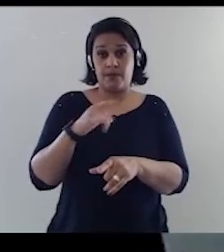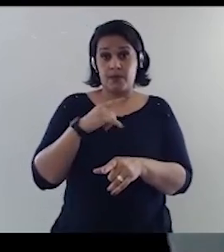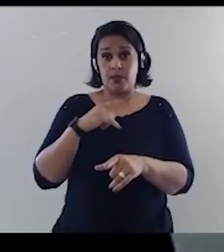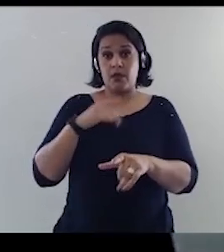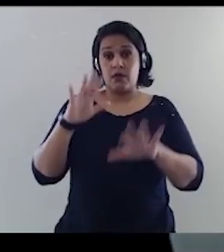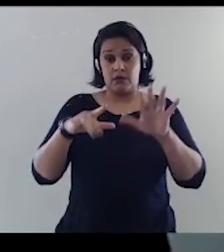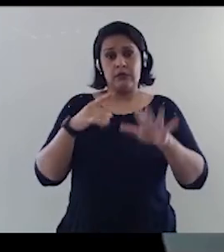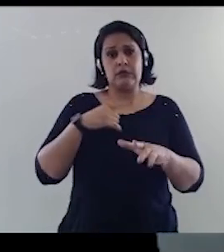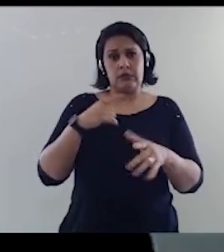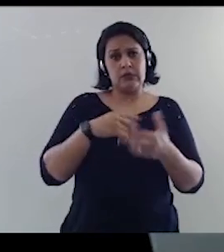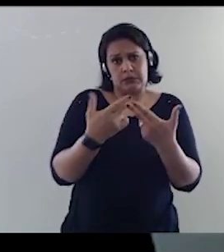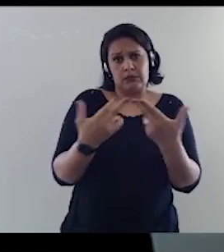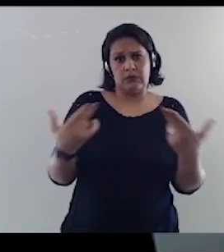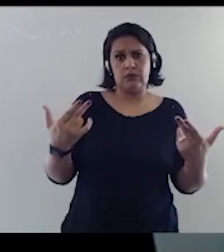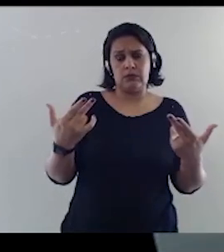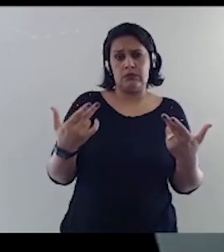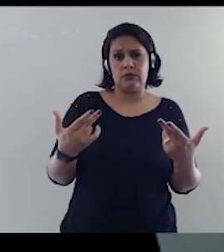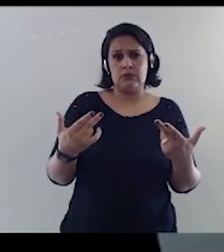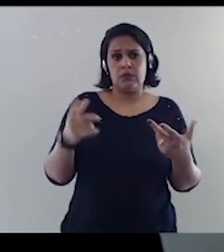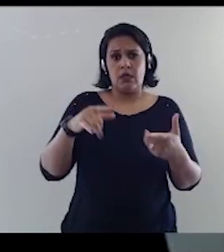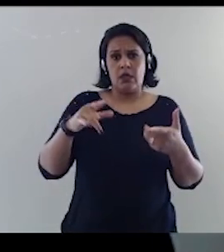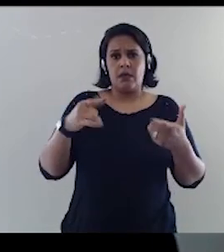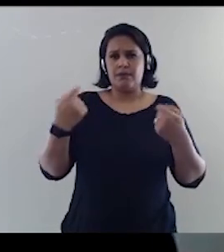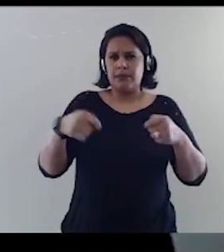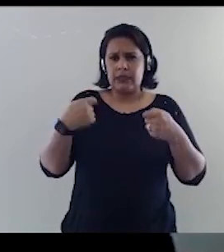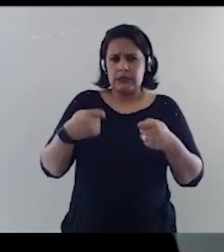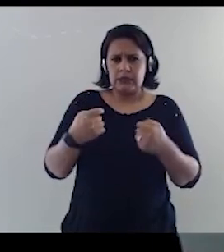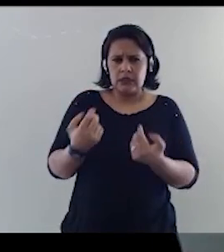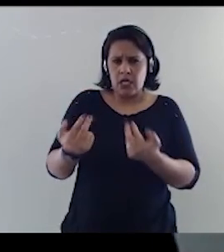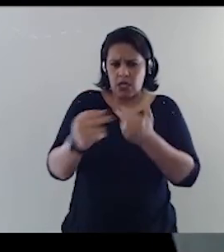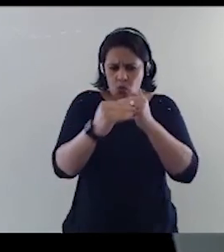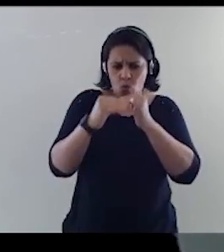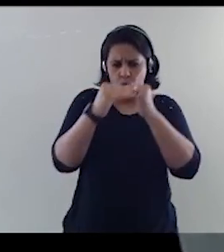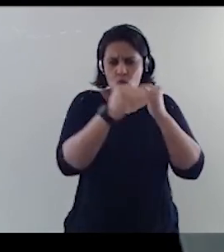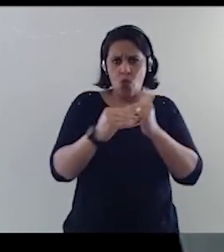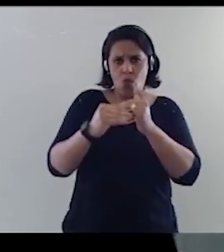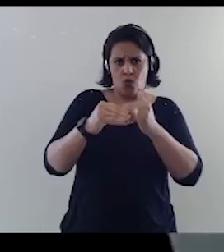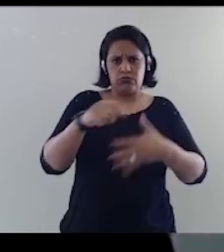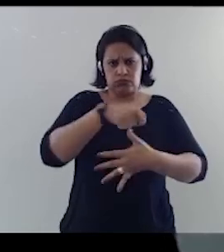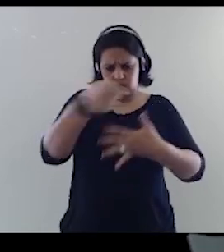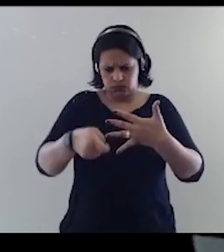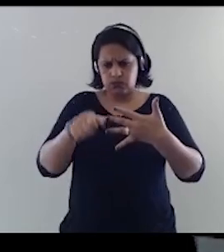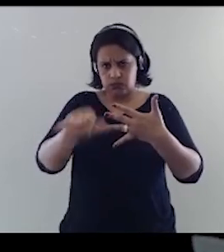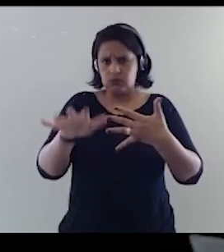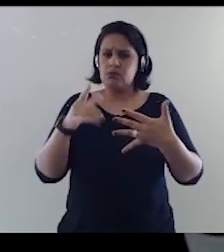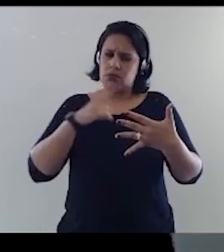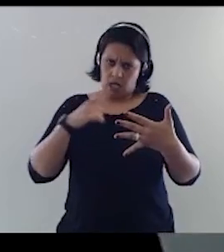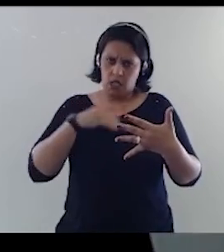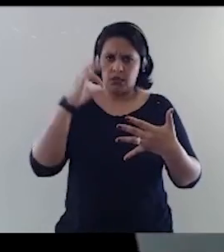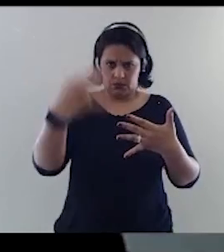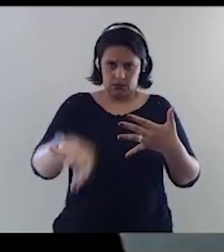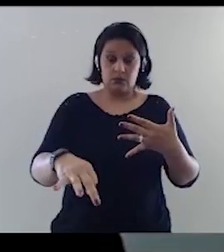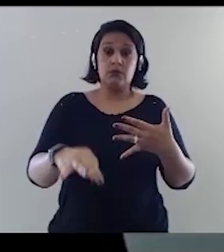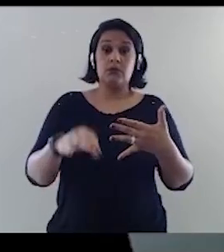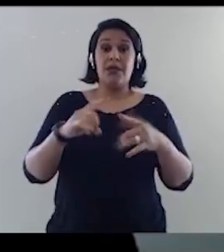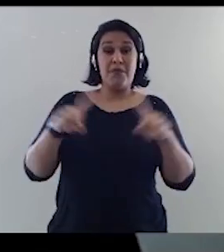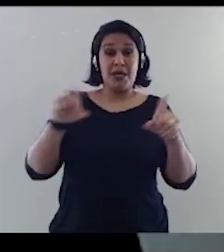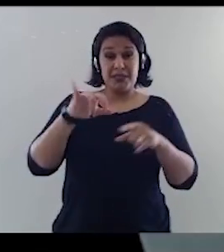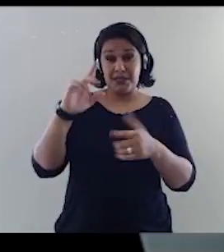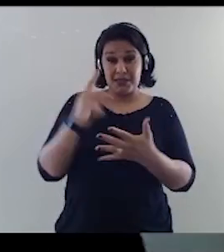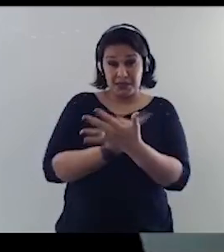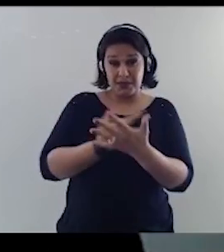haja um mecanismo de uniformização jurisprudencial, o Tribunal Constitucional Português tem 3 secções, se houver